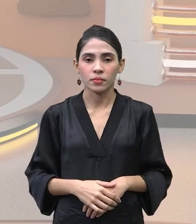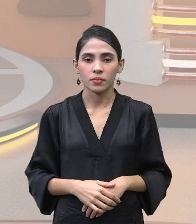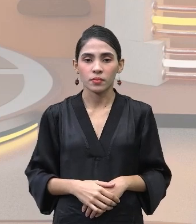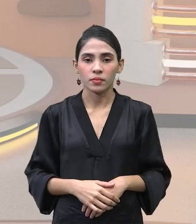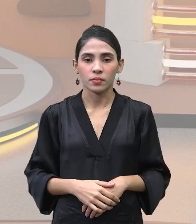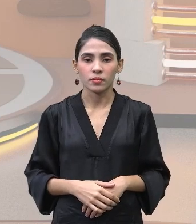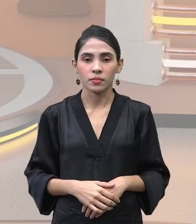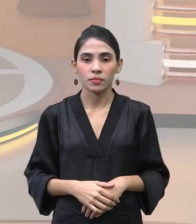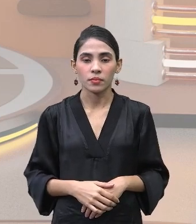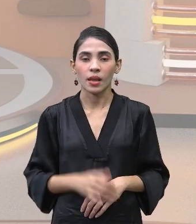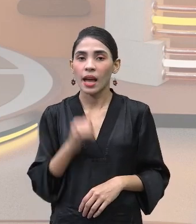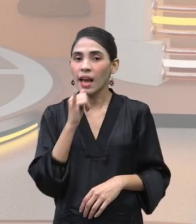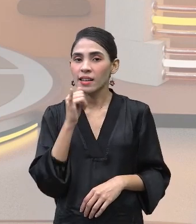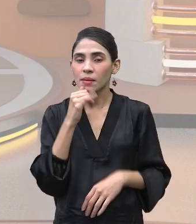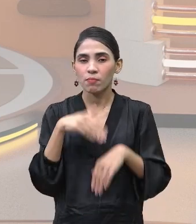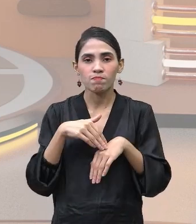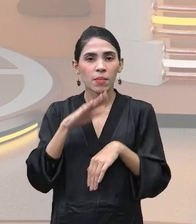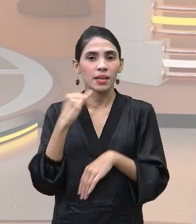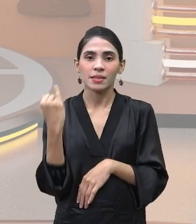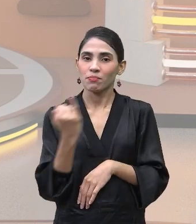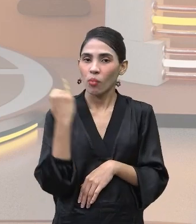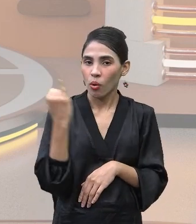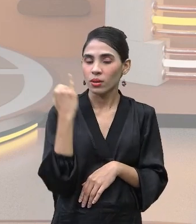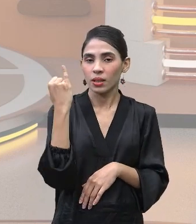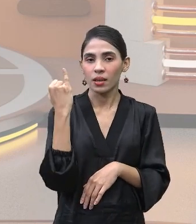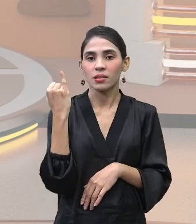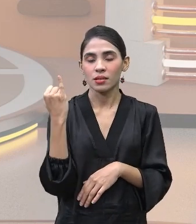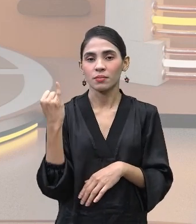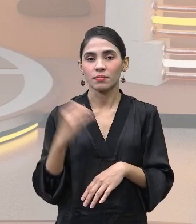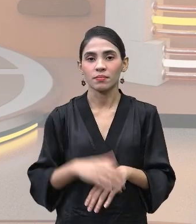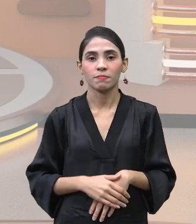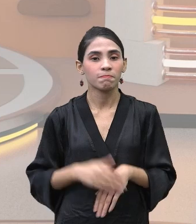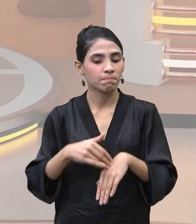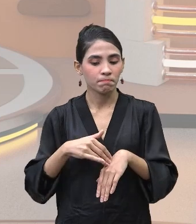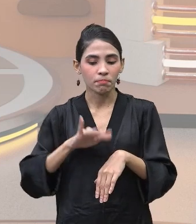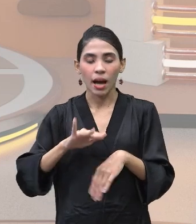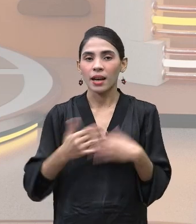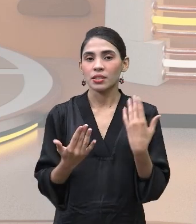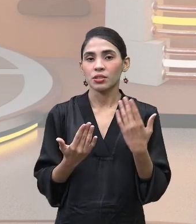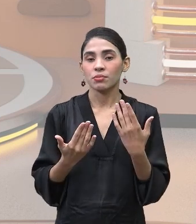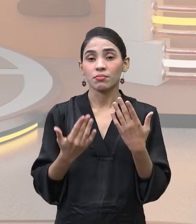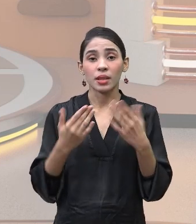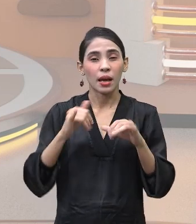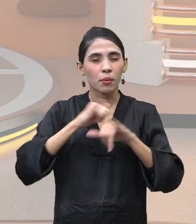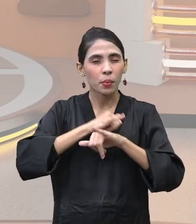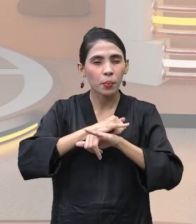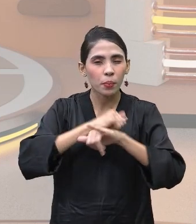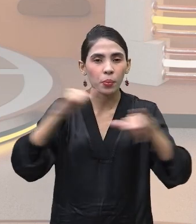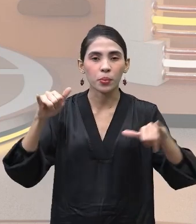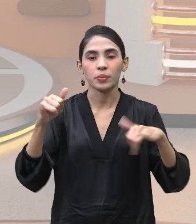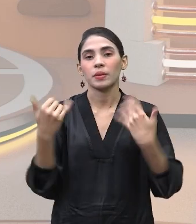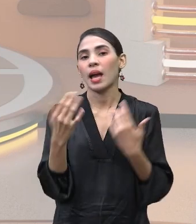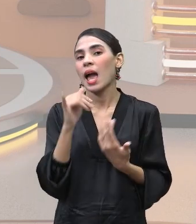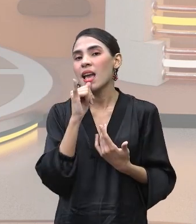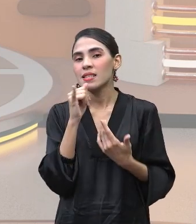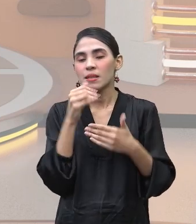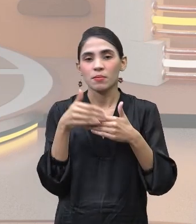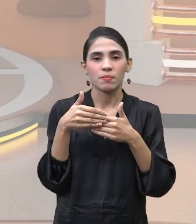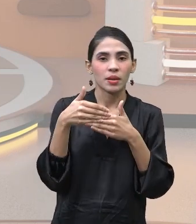ali mais prestígio, né, digamos assim, mais repercussão a partir